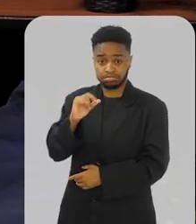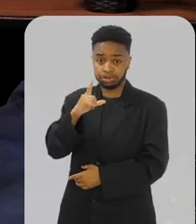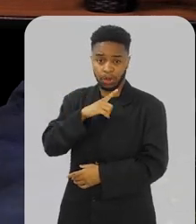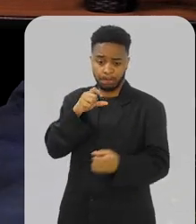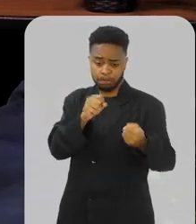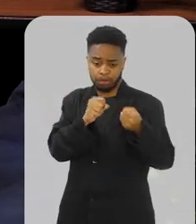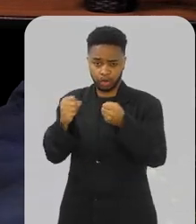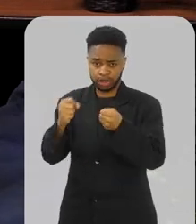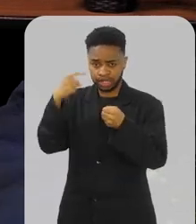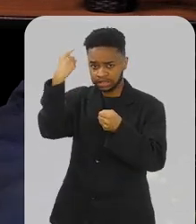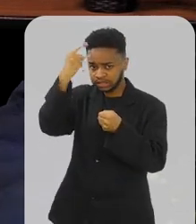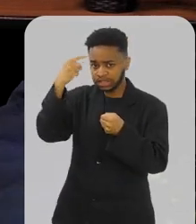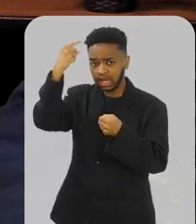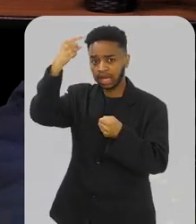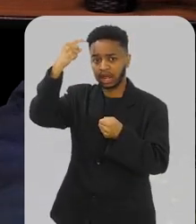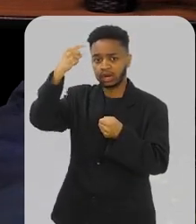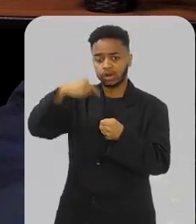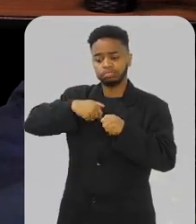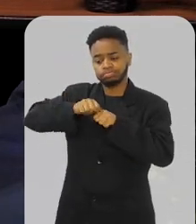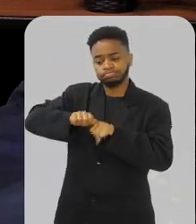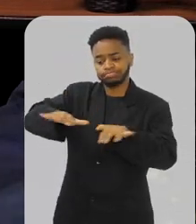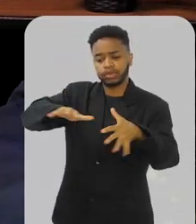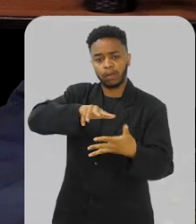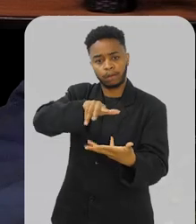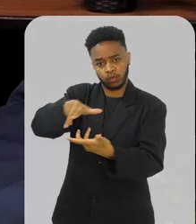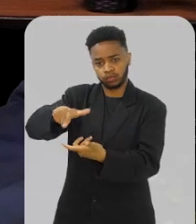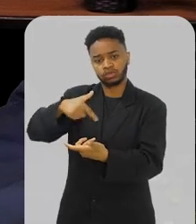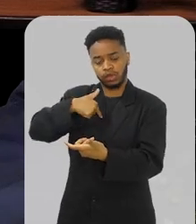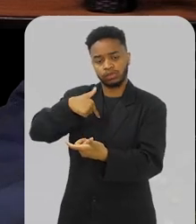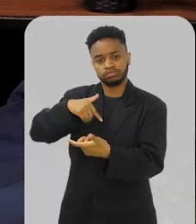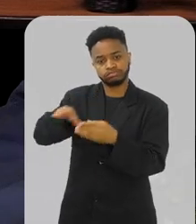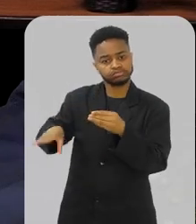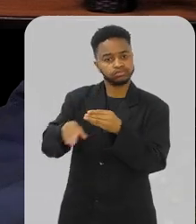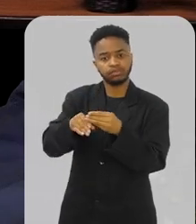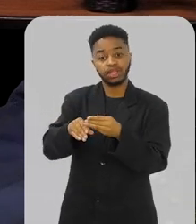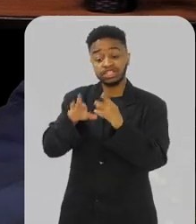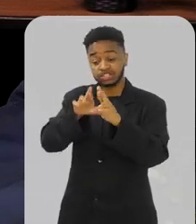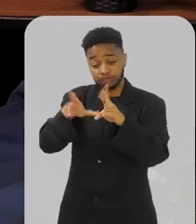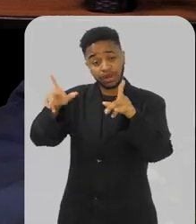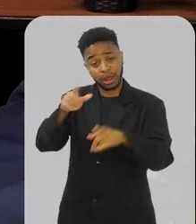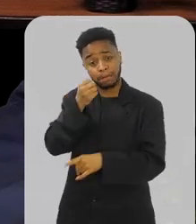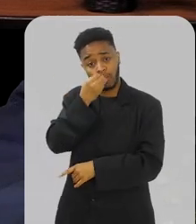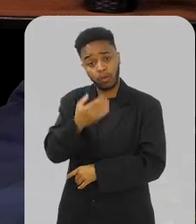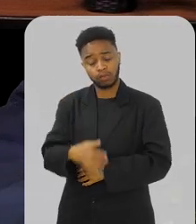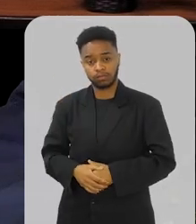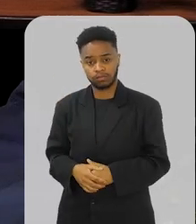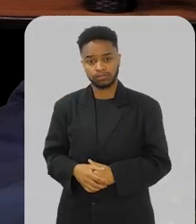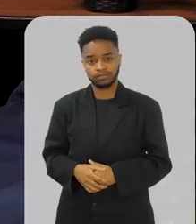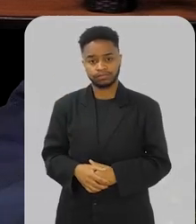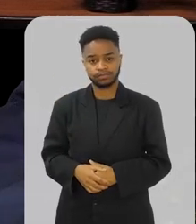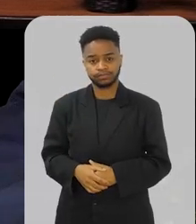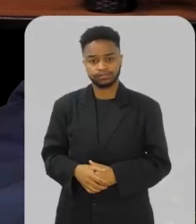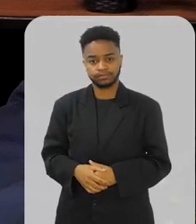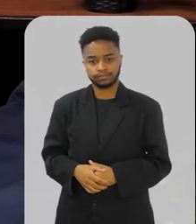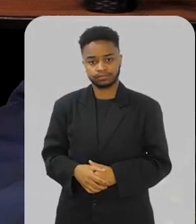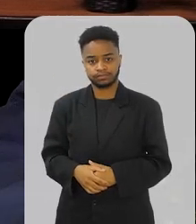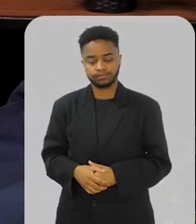sagrado de disseminar isso para o mundo, eu ia botar isso. Ser diferente é bom.